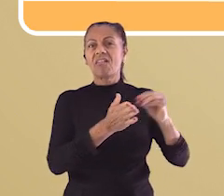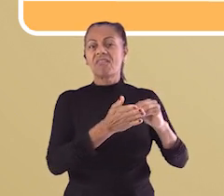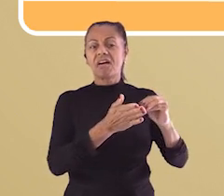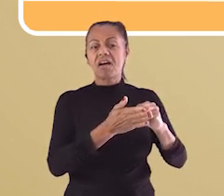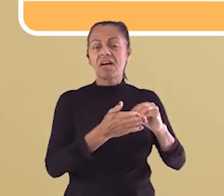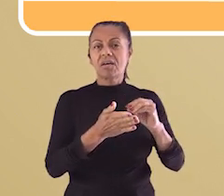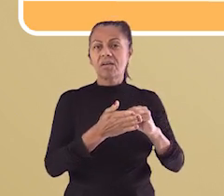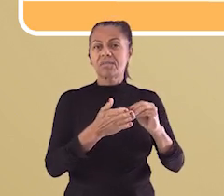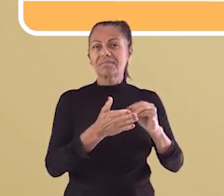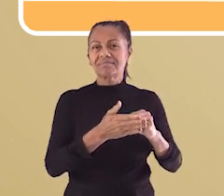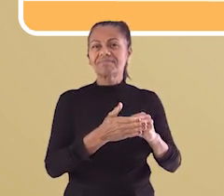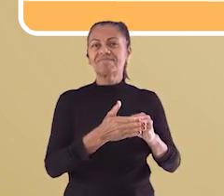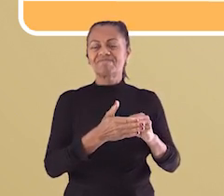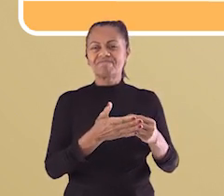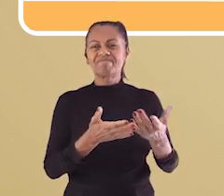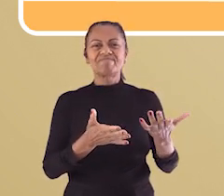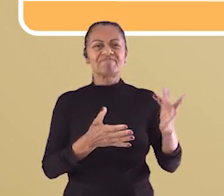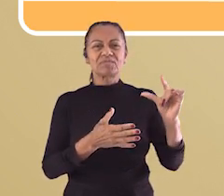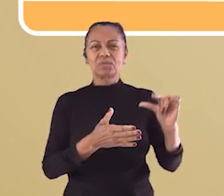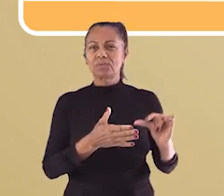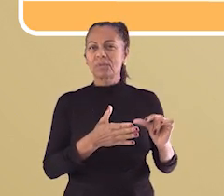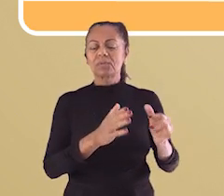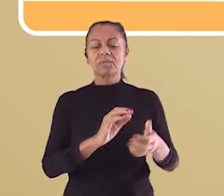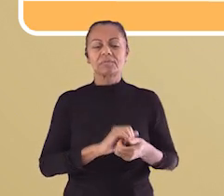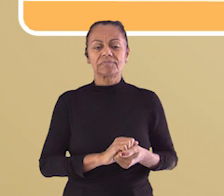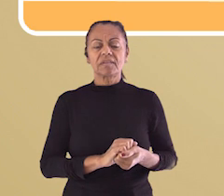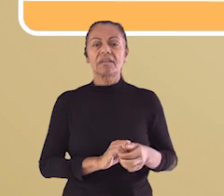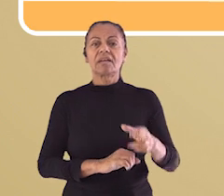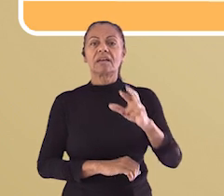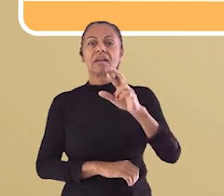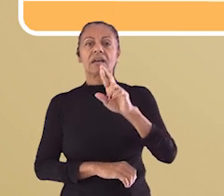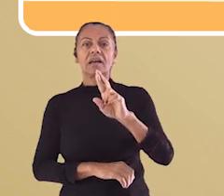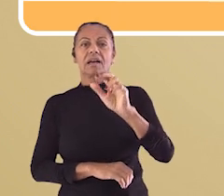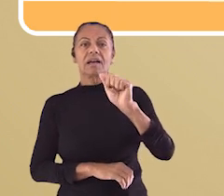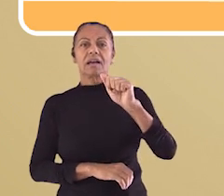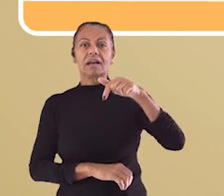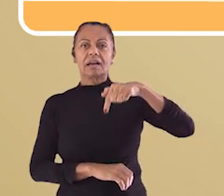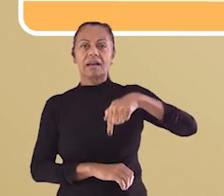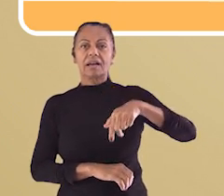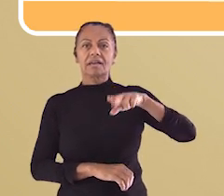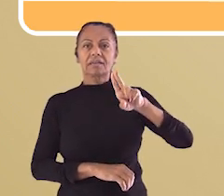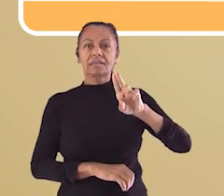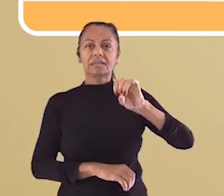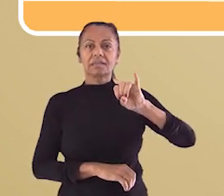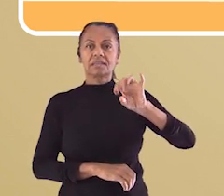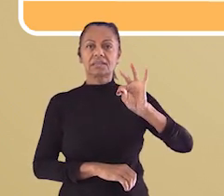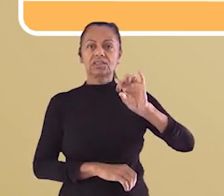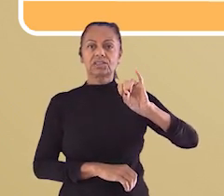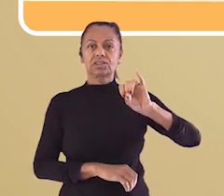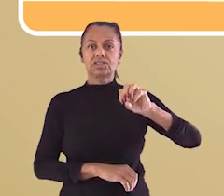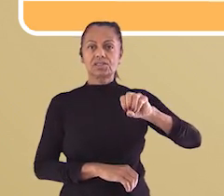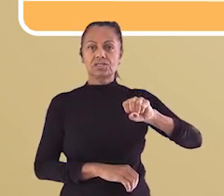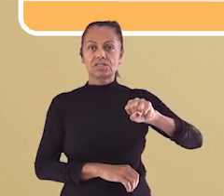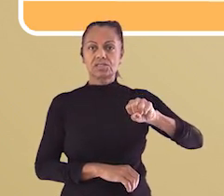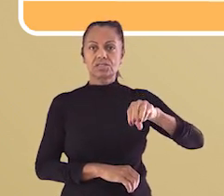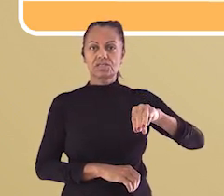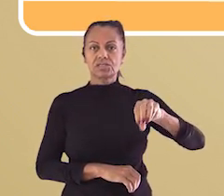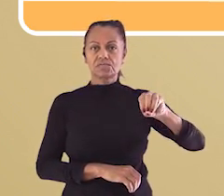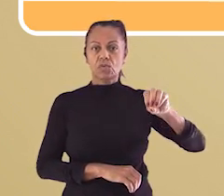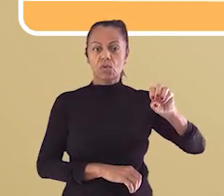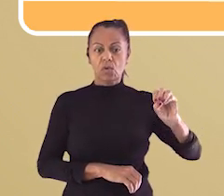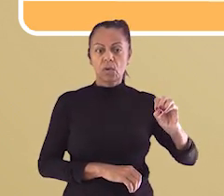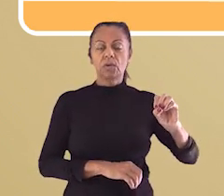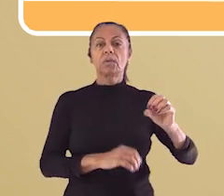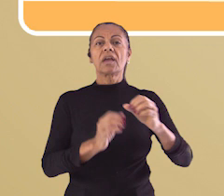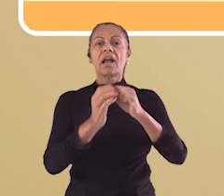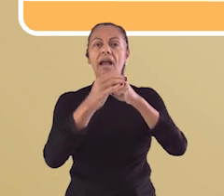se apresenta na vida adulta, e é uma das causas de baixa densidade mineral óssea. O raquitismo é